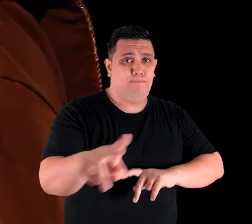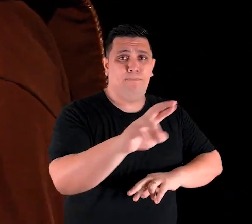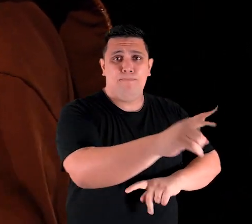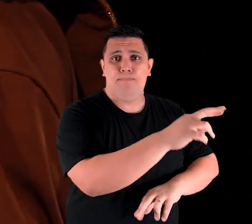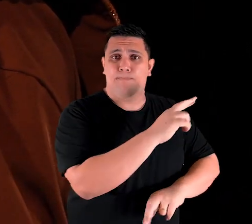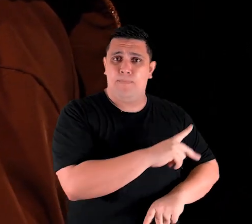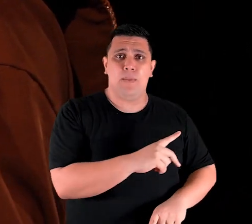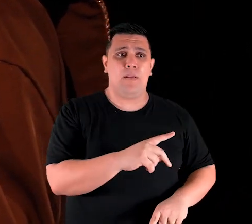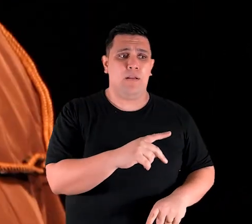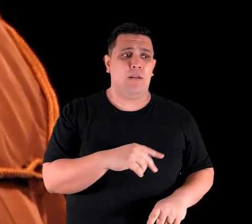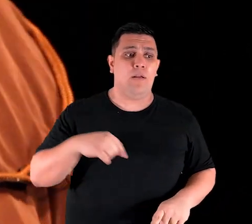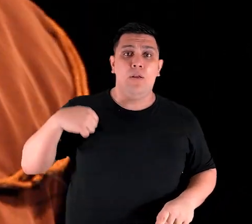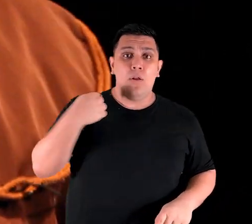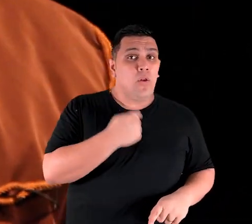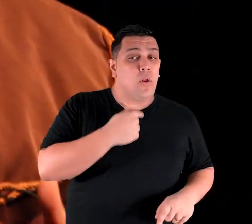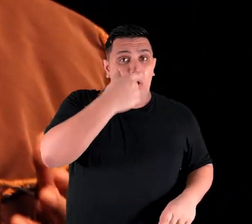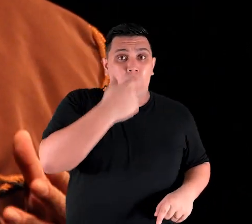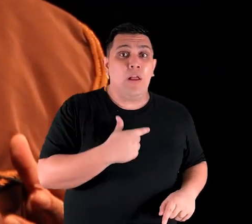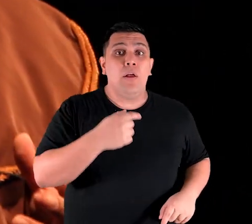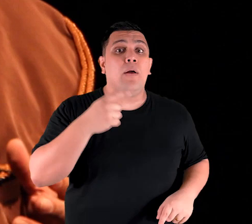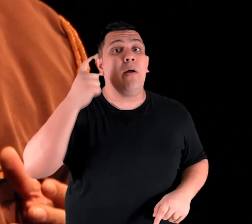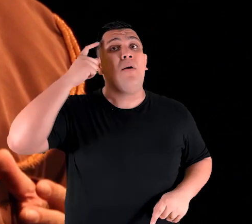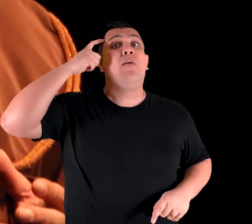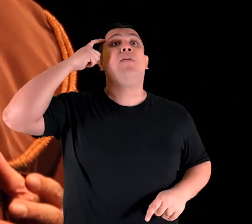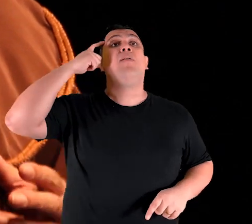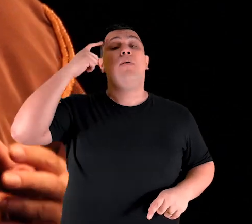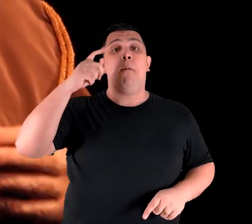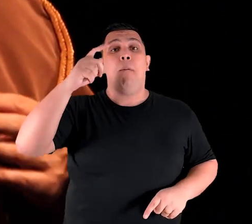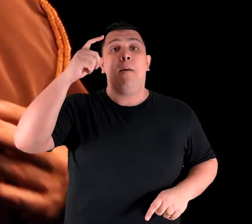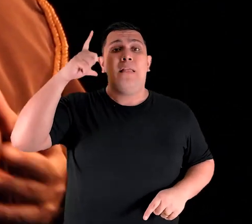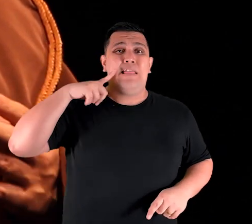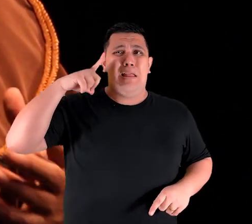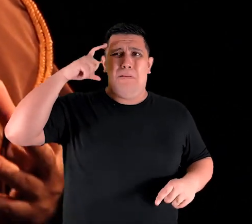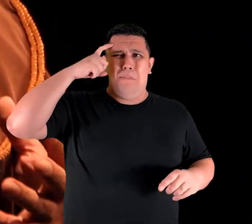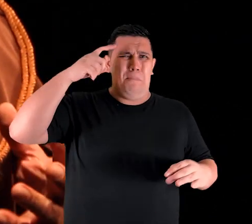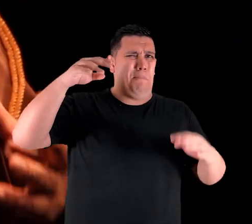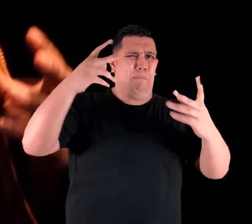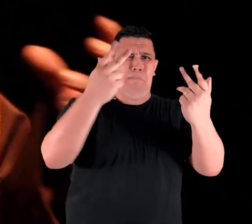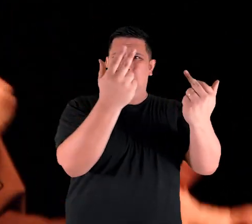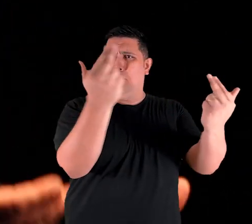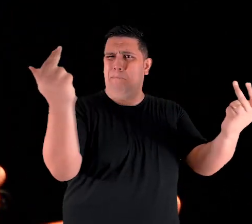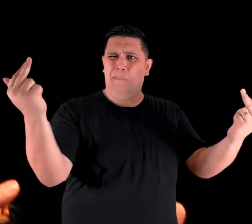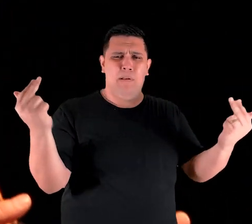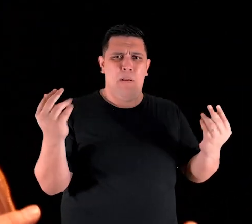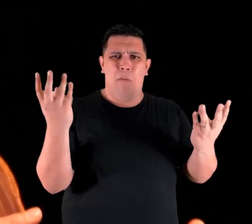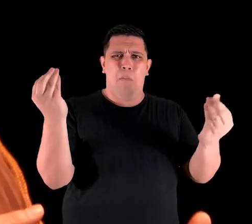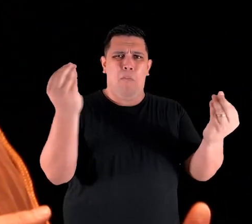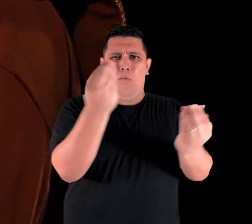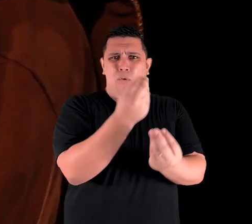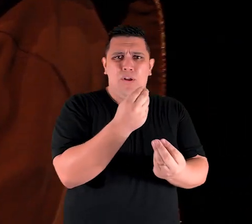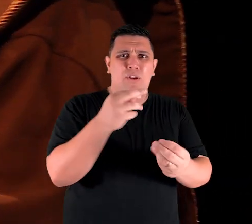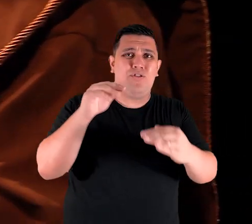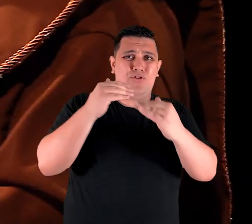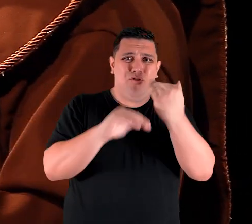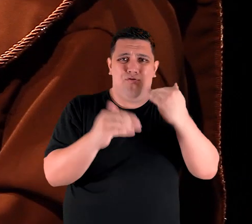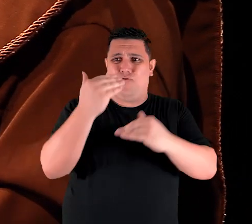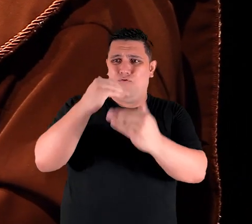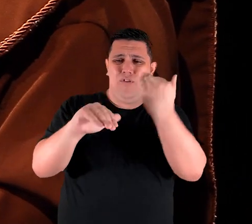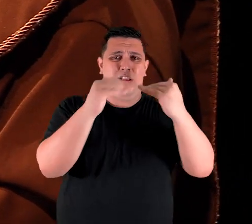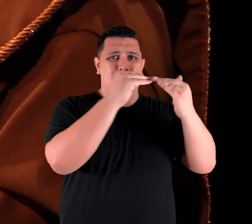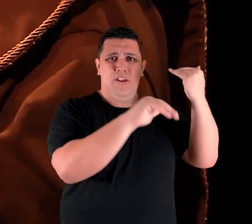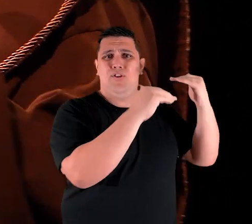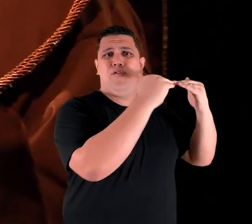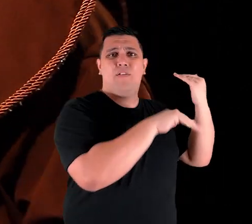e únicos. Quando os pensamentos e as doutrinas liberais se divergem, se